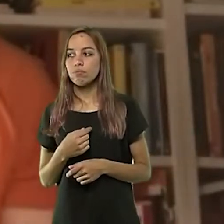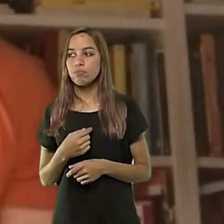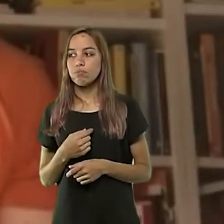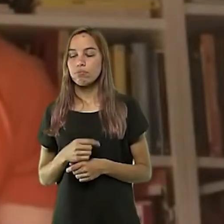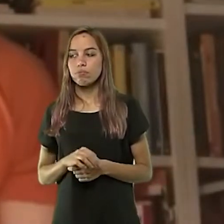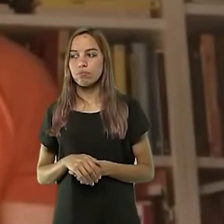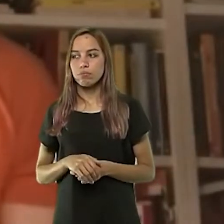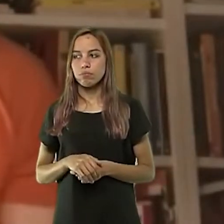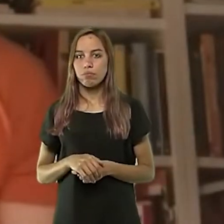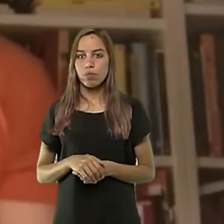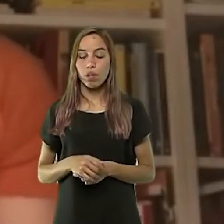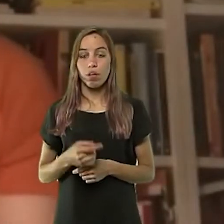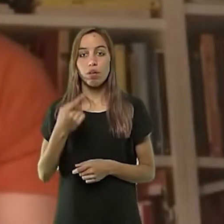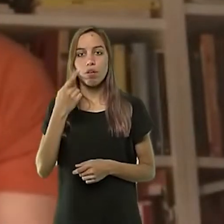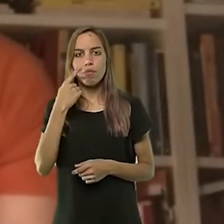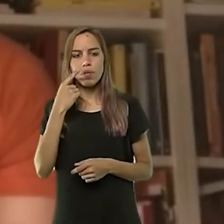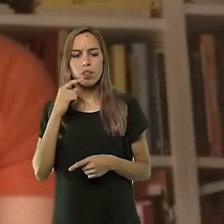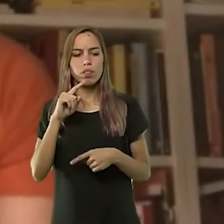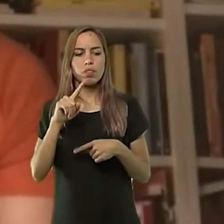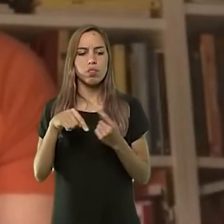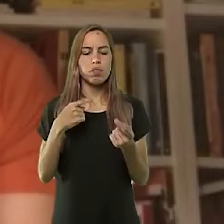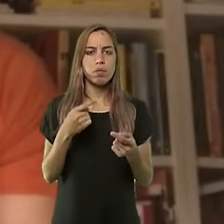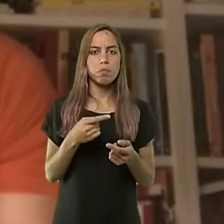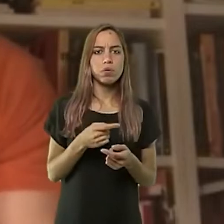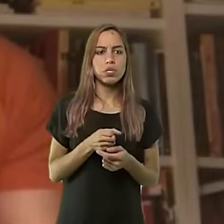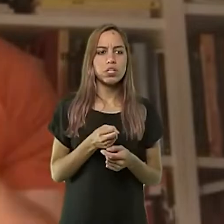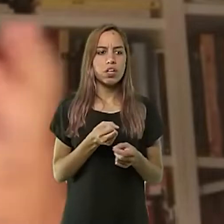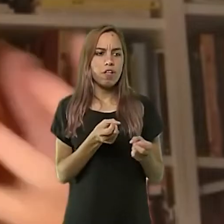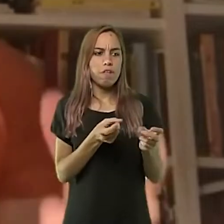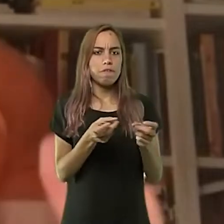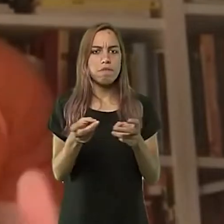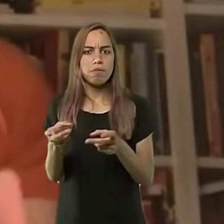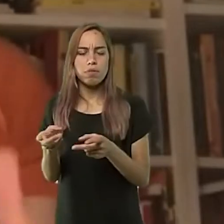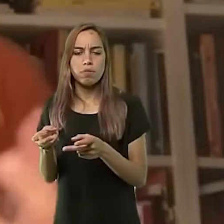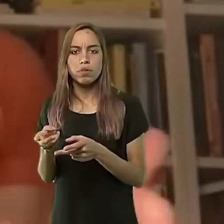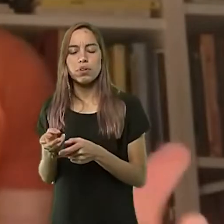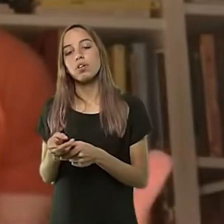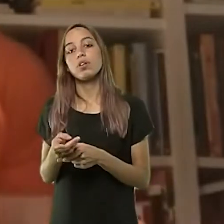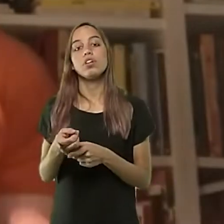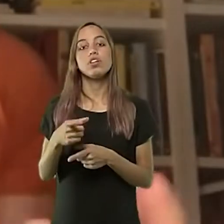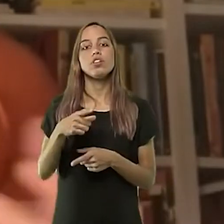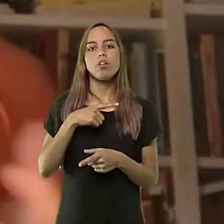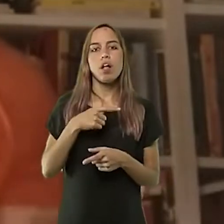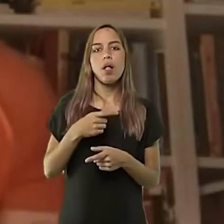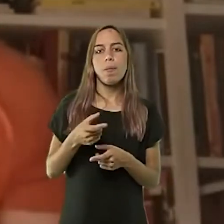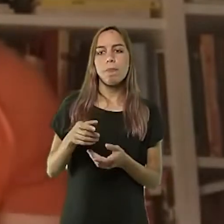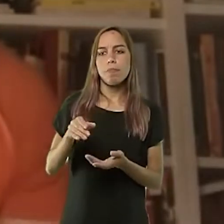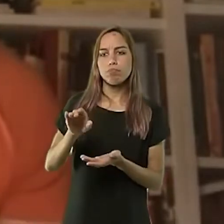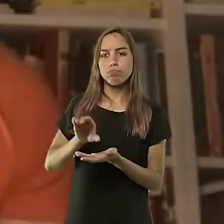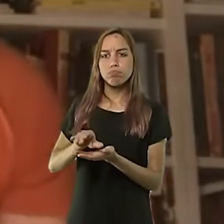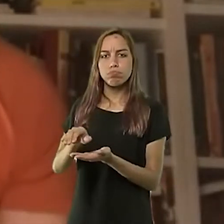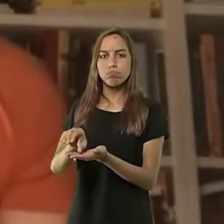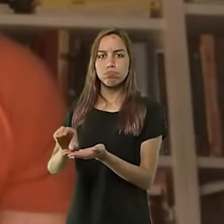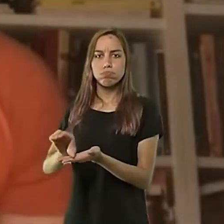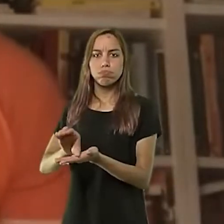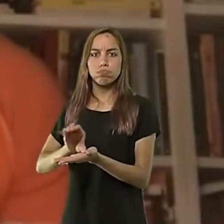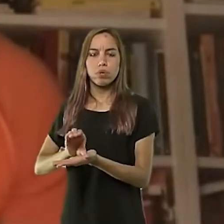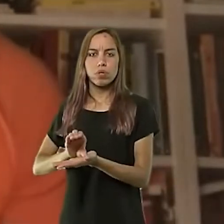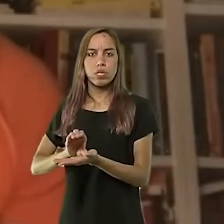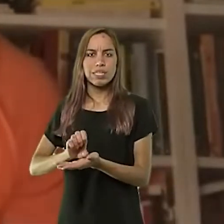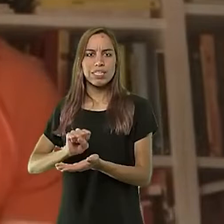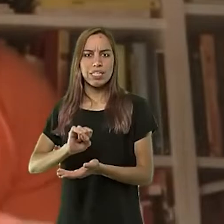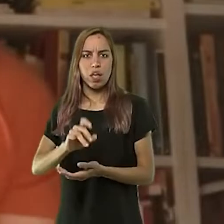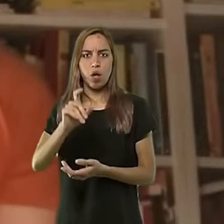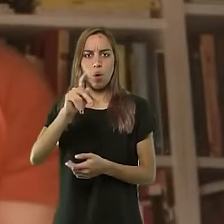menos a médio prazo, seria um dos melhores investimentos. E nós sabemos bem o que é que a cultura pode fazer por um país. Eu não